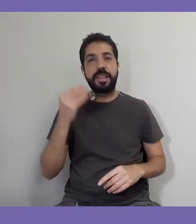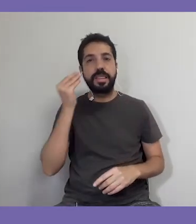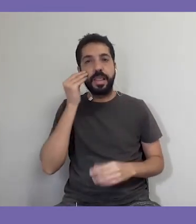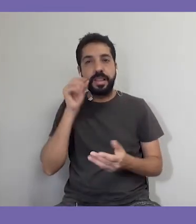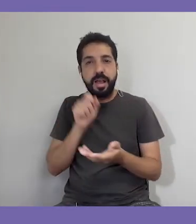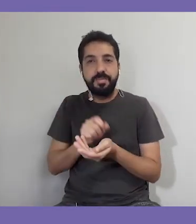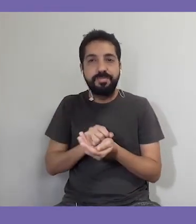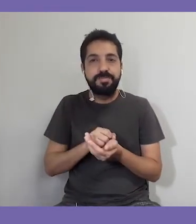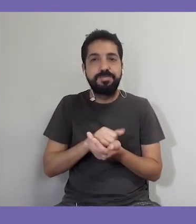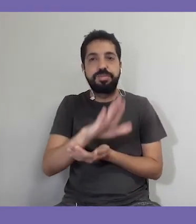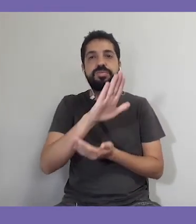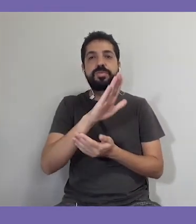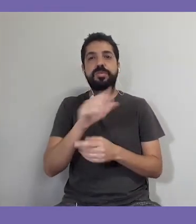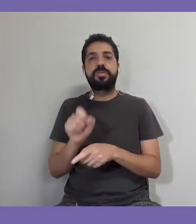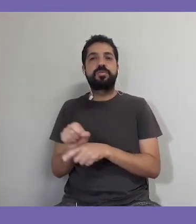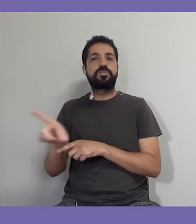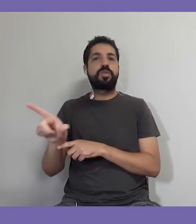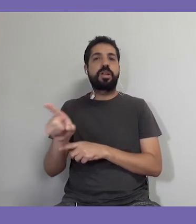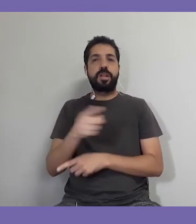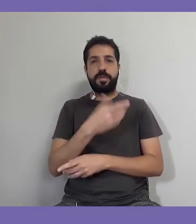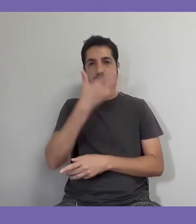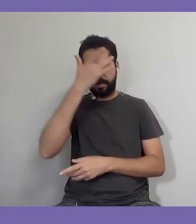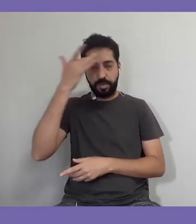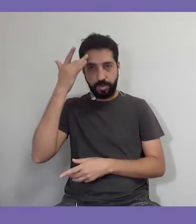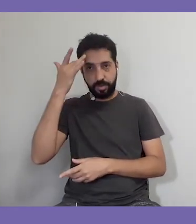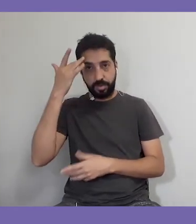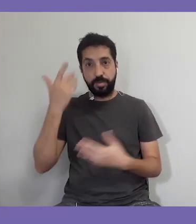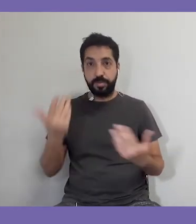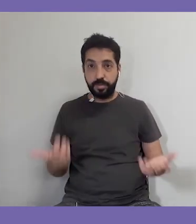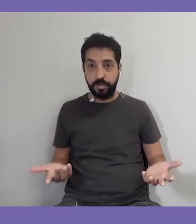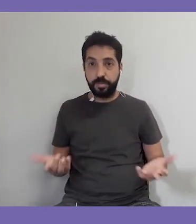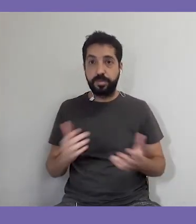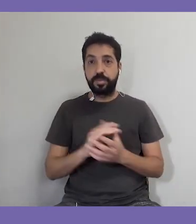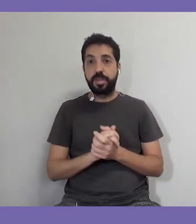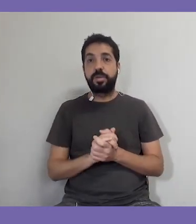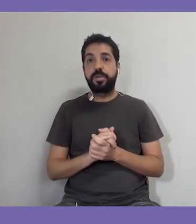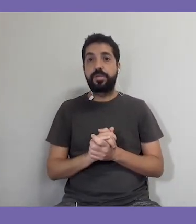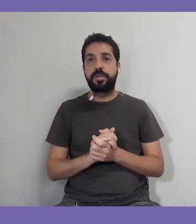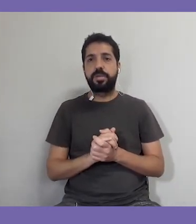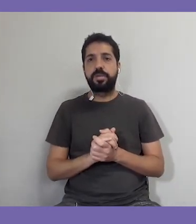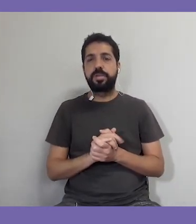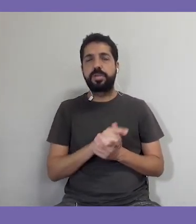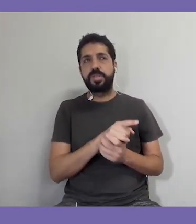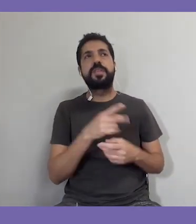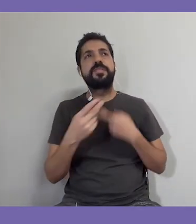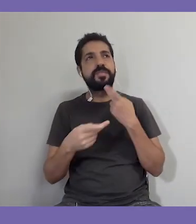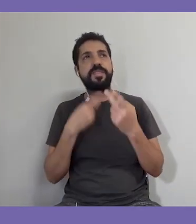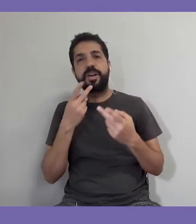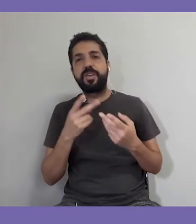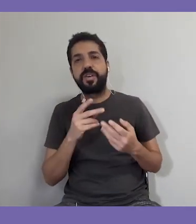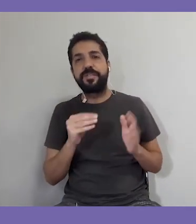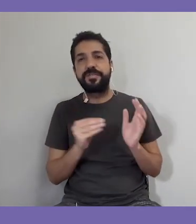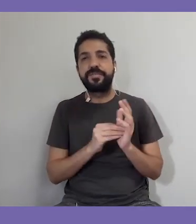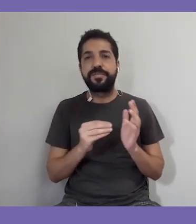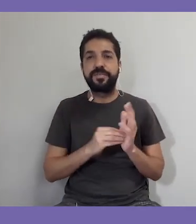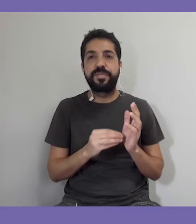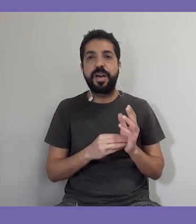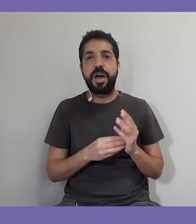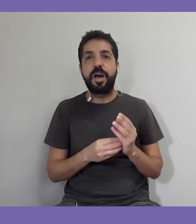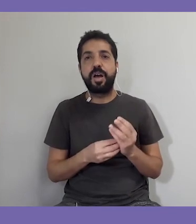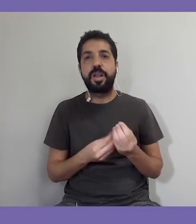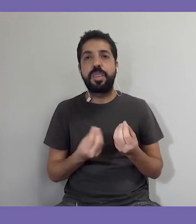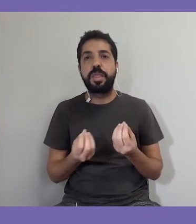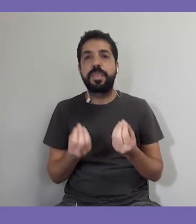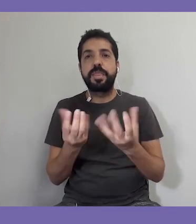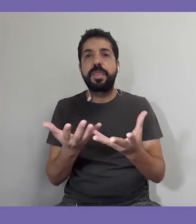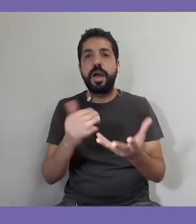dele, tentar expulsar ele de lá. E, e nessa linha também, assim, perto do que você falou da falta de